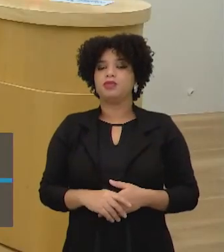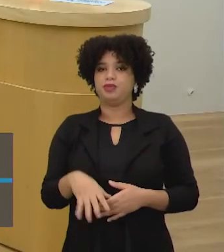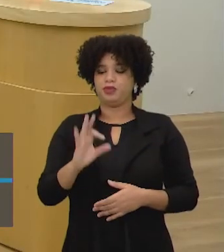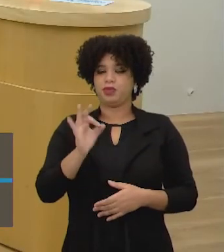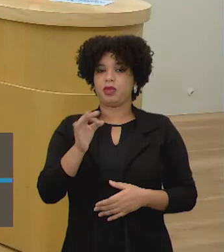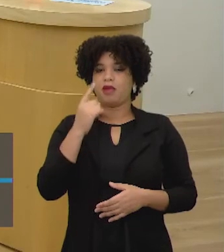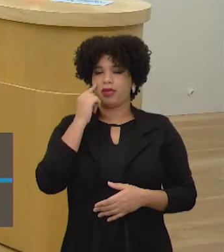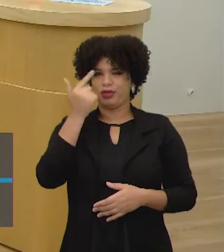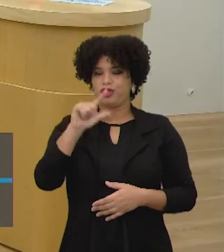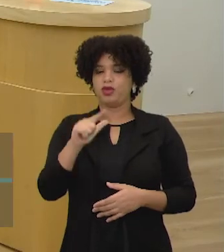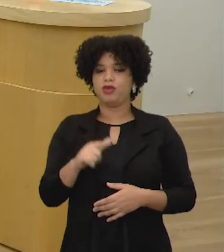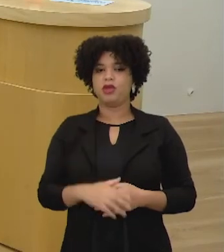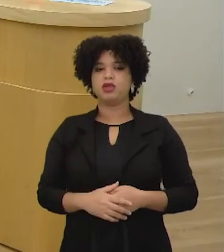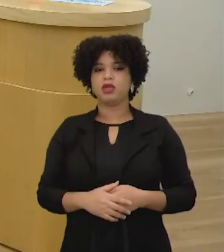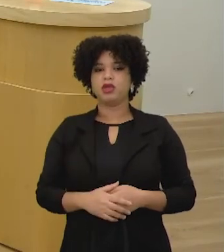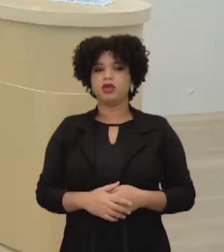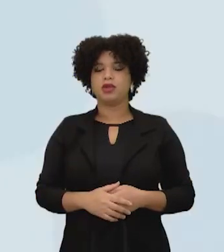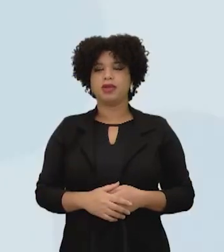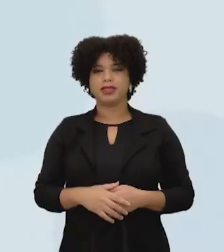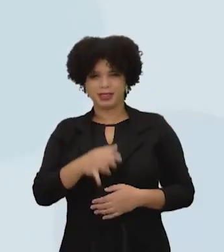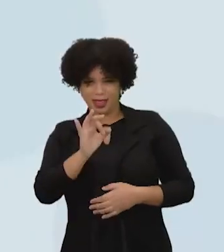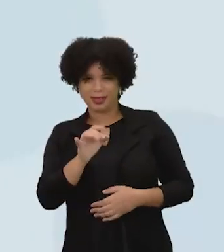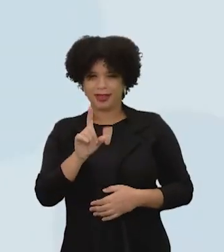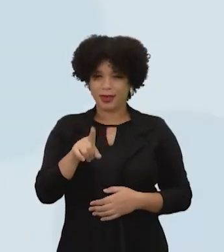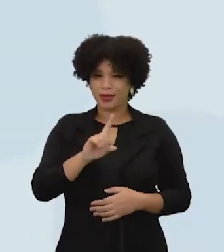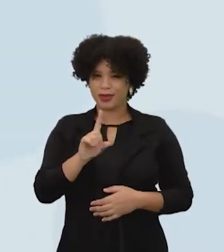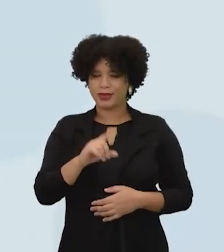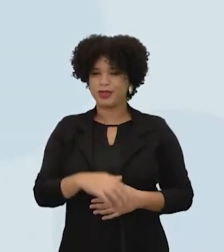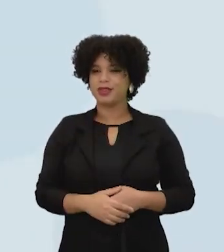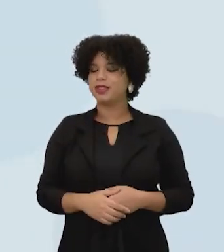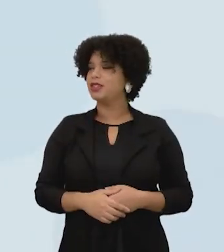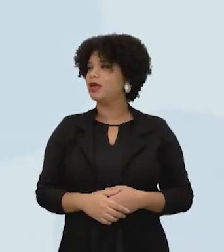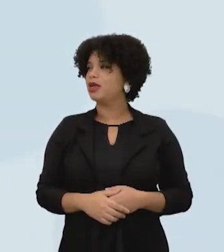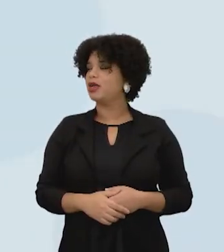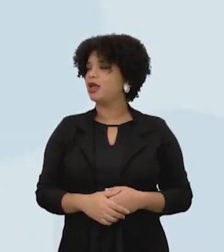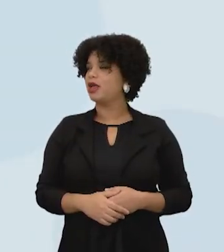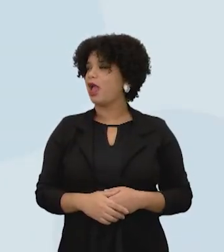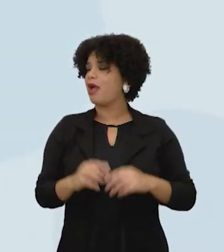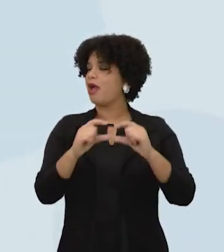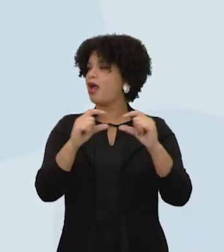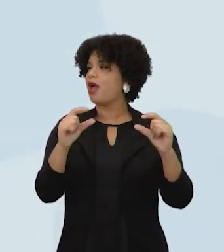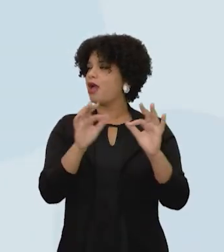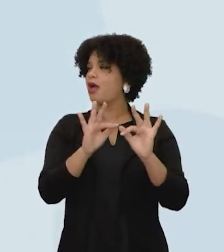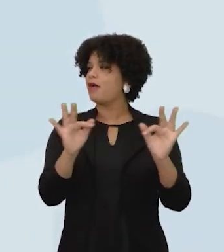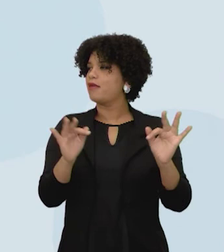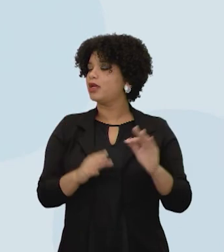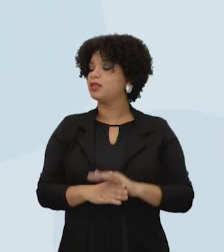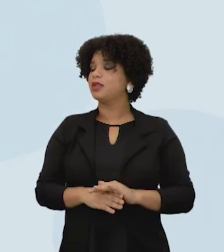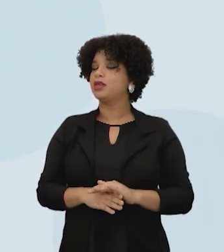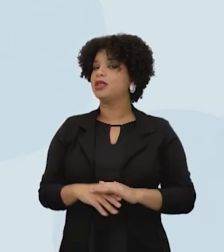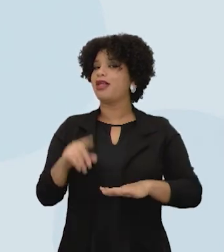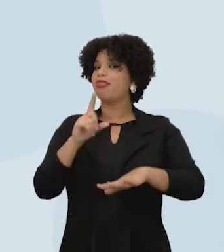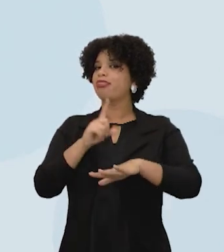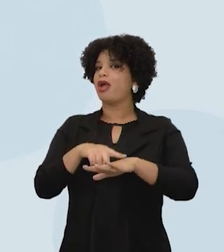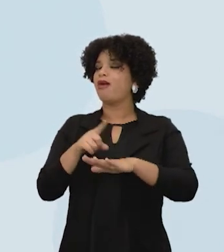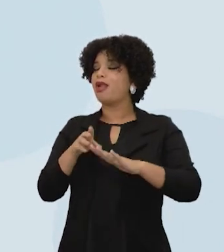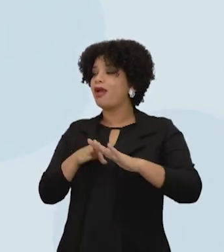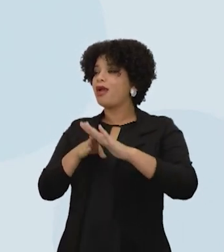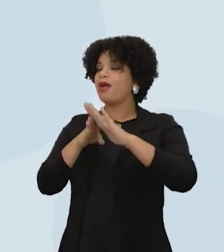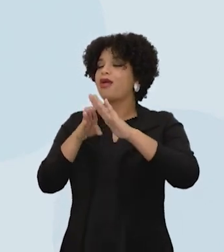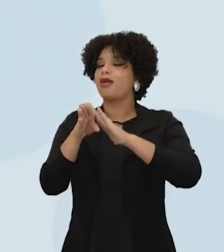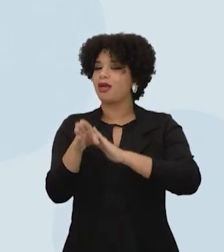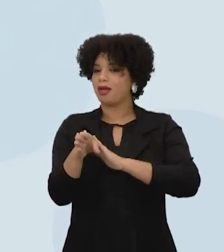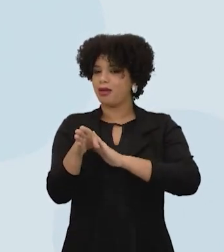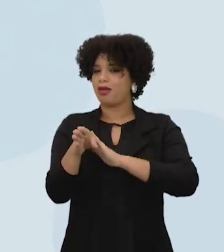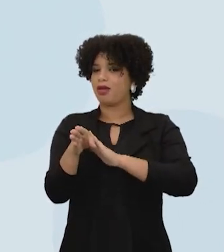põe na tela de novo para eles, só para a gente ver se é isso mesmo. Ó, quando a gente fala assim, ao entrar em escolas de esportes, quando os pais colocam os